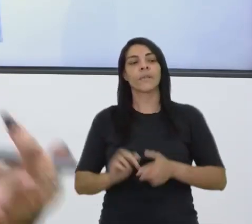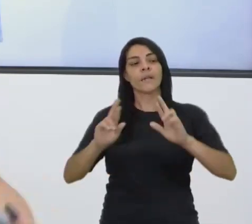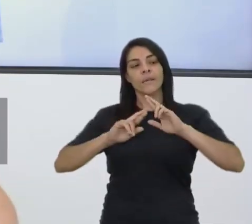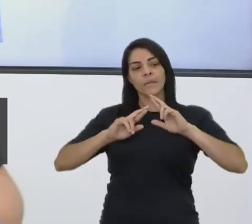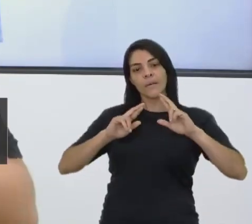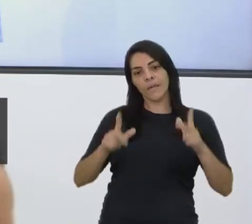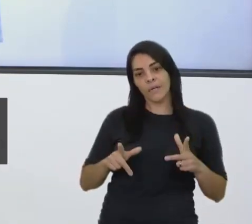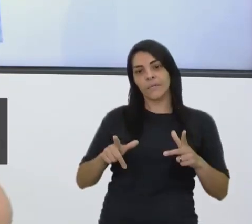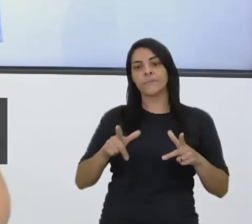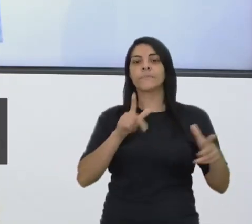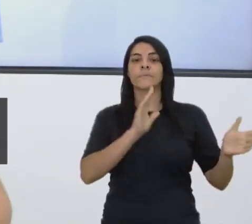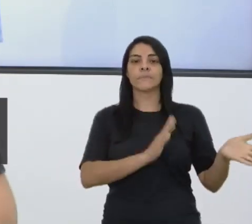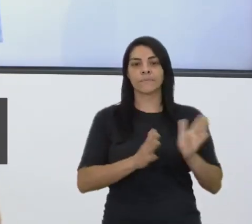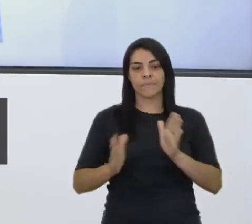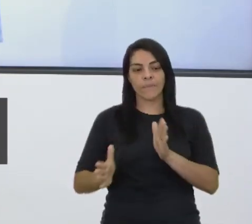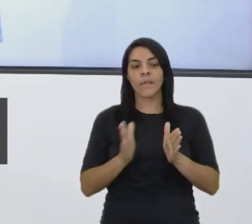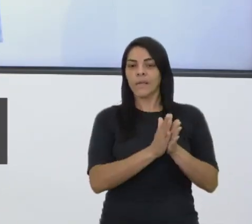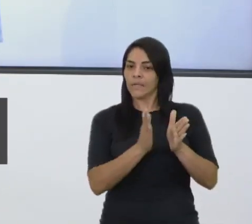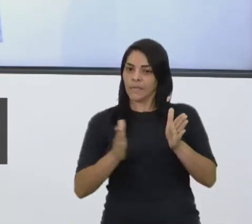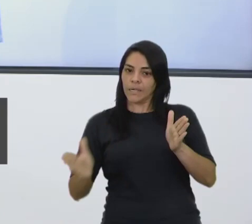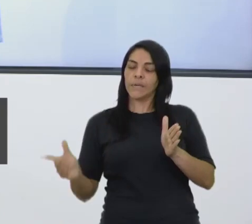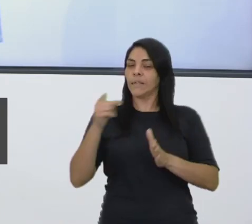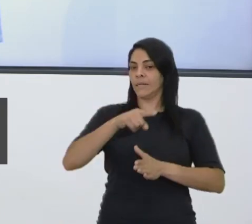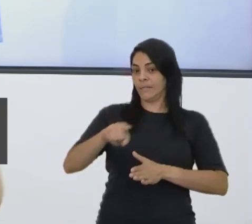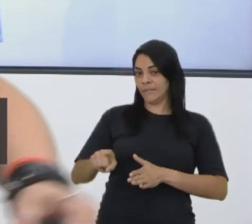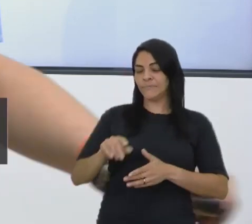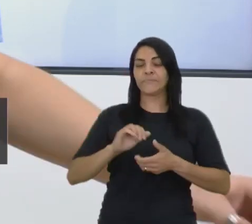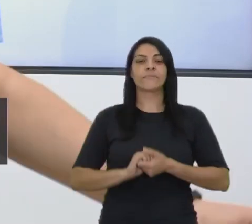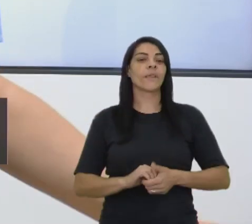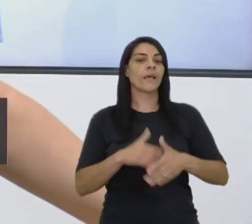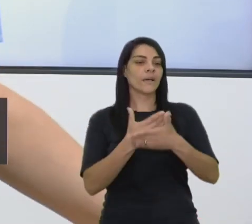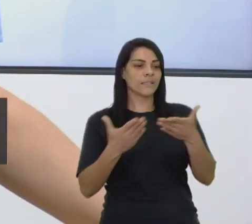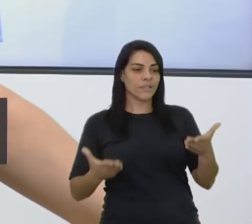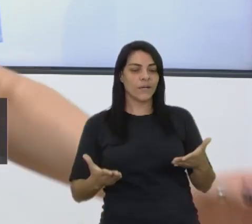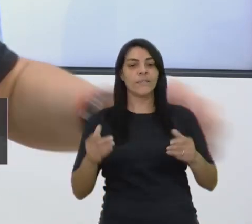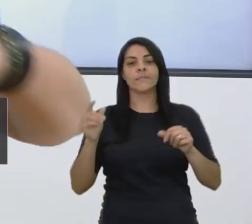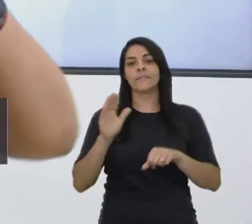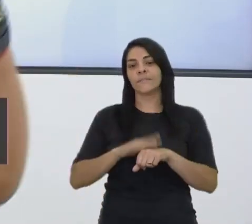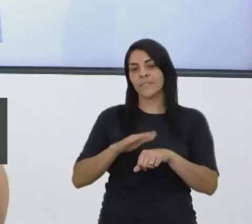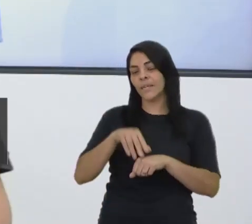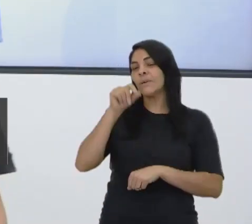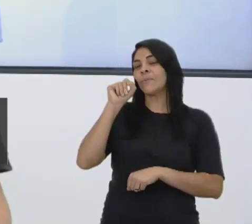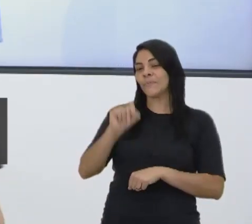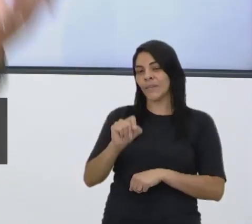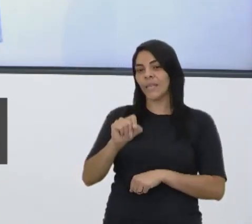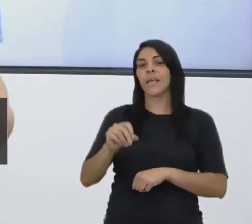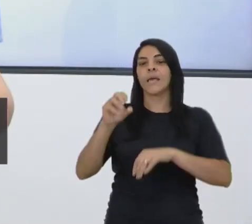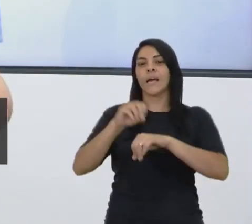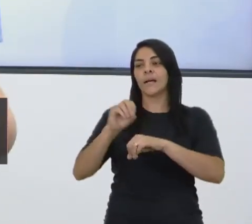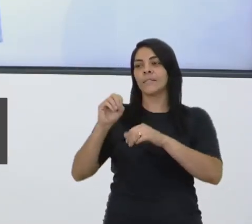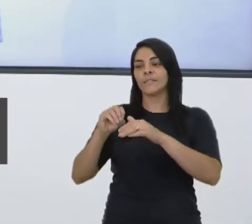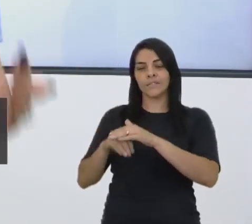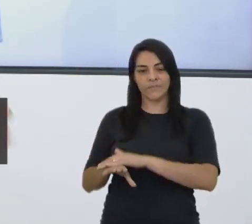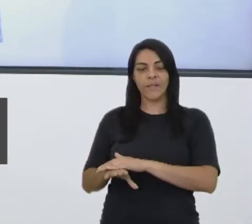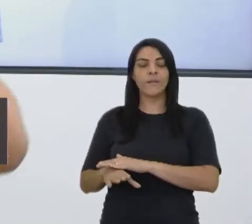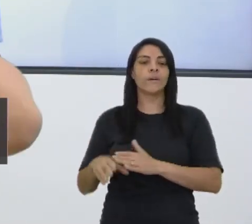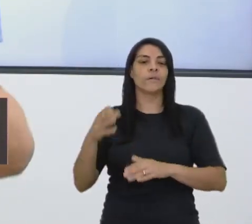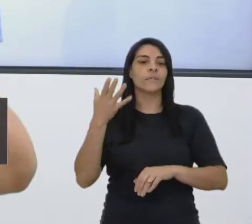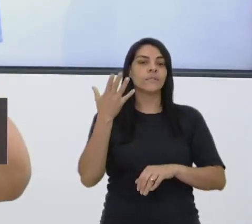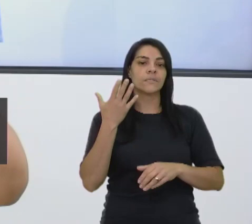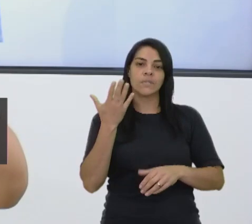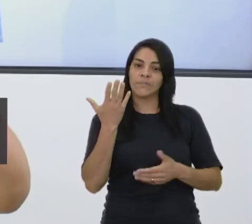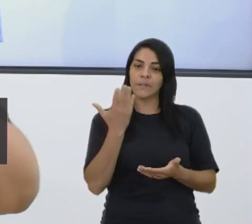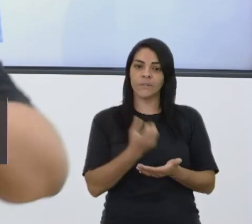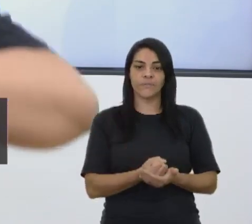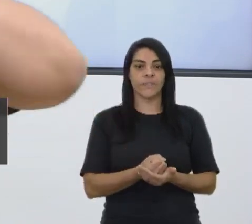qual momento, qual etapa você tá, a gente vai justamente... Você pode baixar o material e você tem acesso às suas